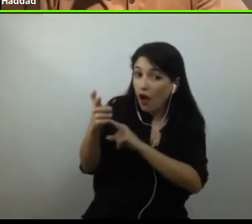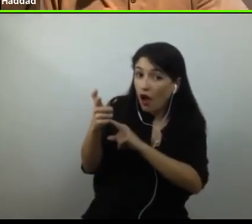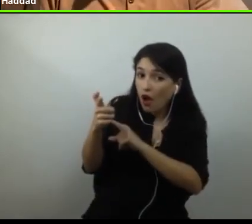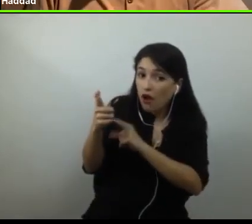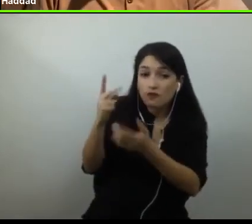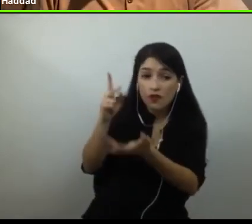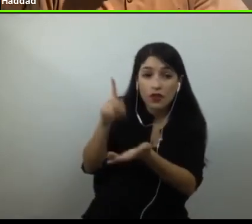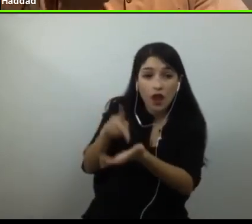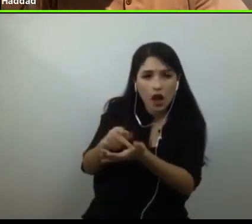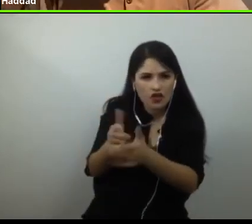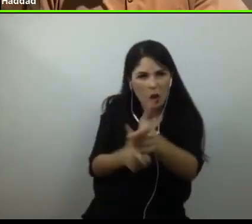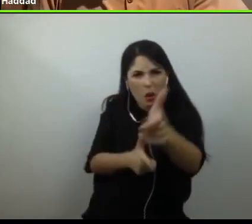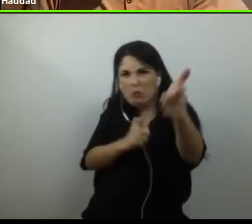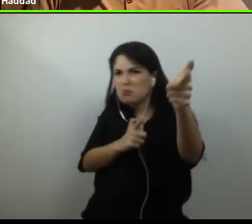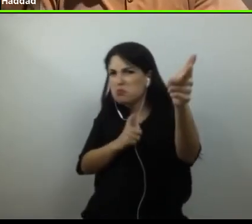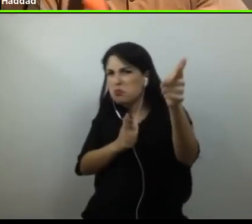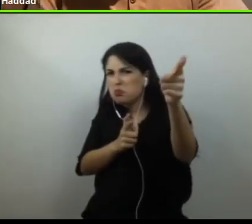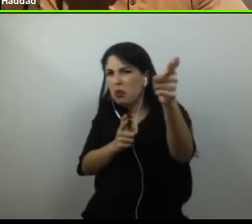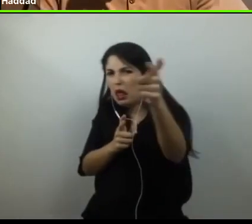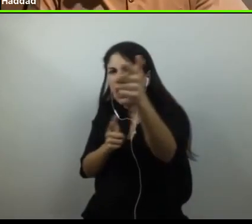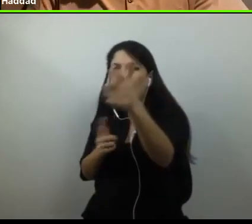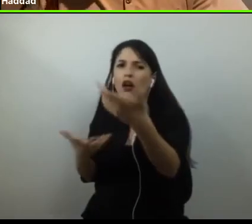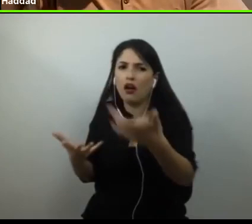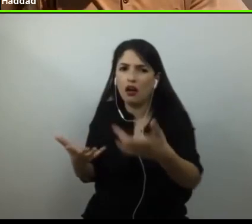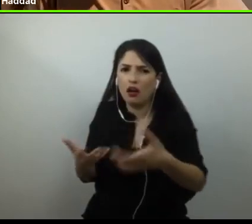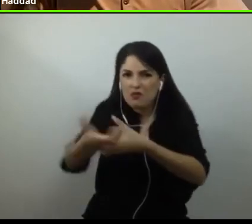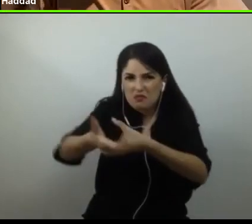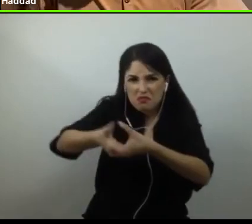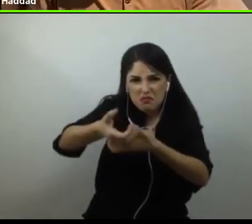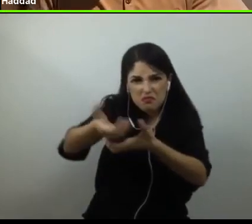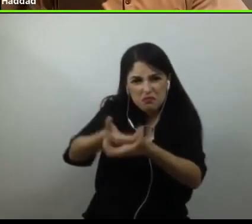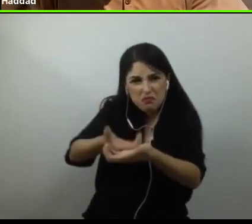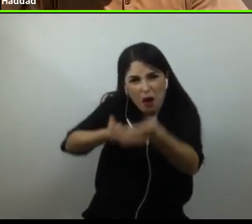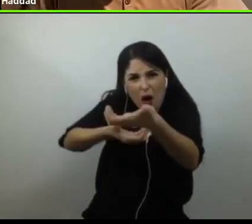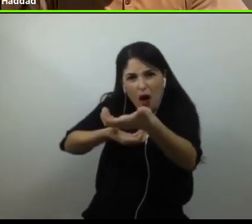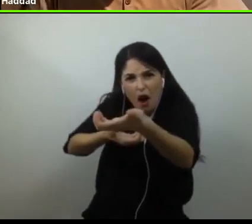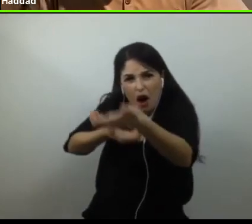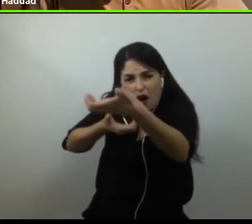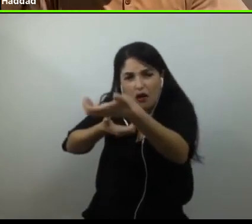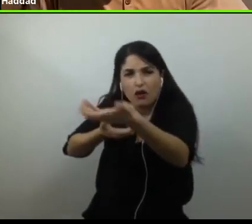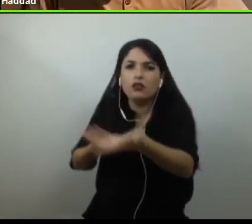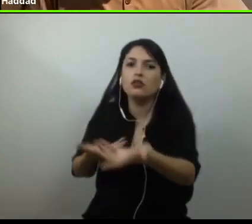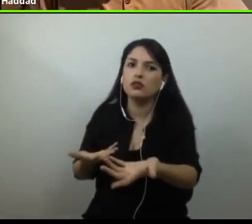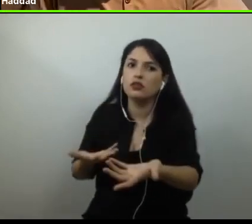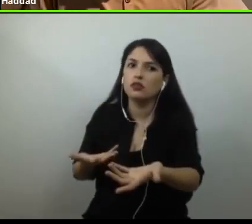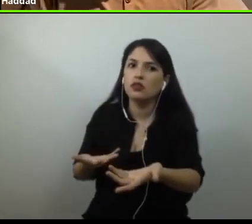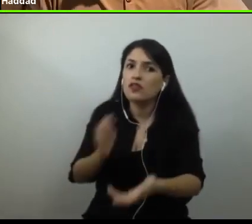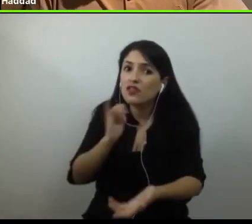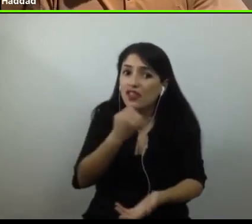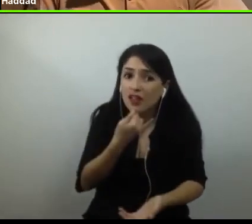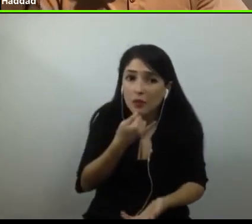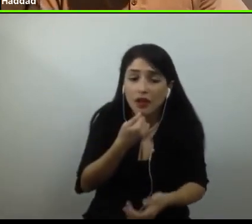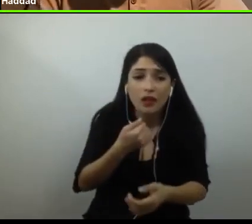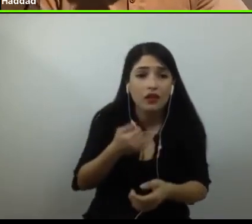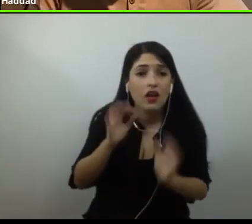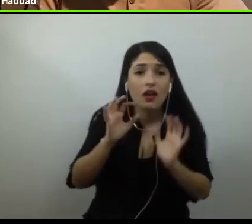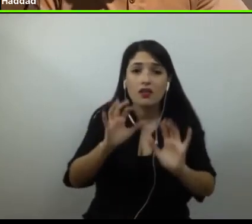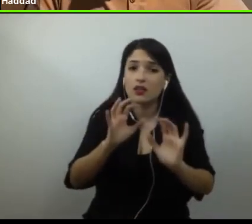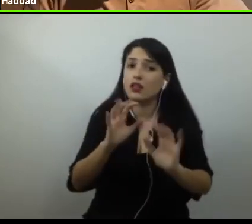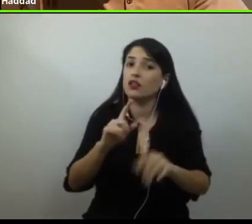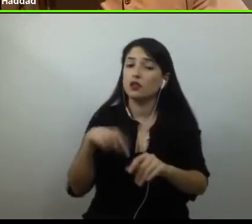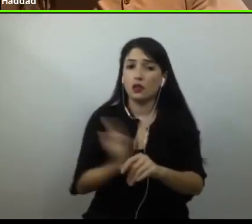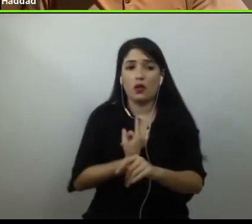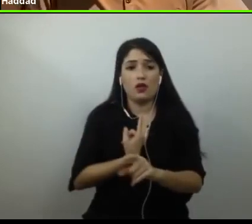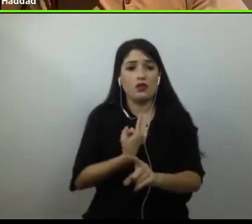fuzil. Infelizmente, é nesse cenário que nós nos encontramos nesse momento. Vamos nos